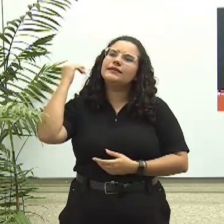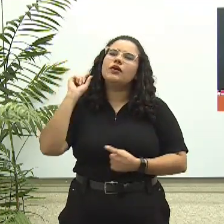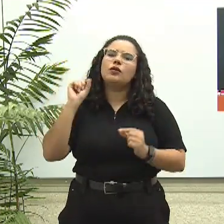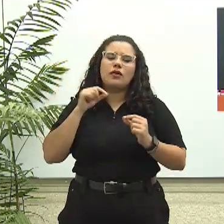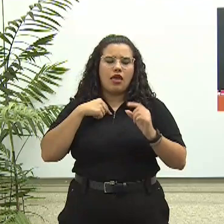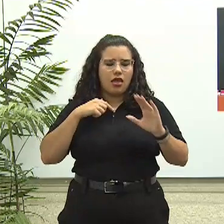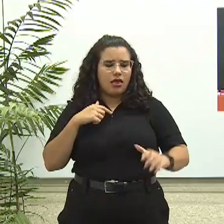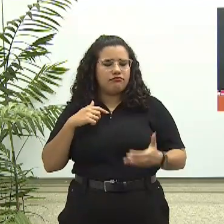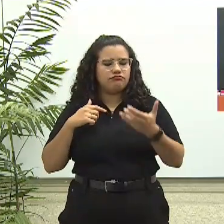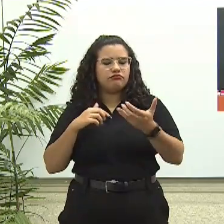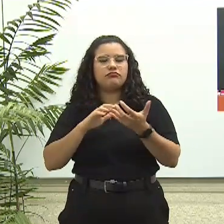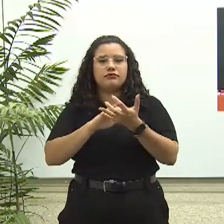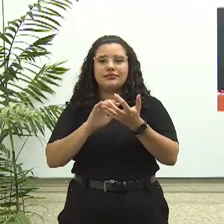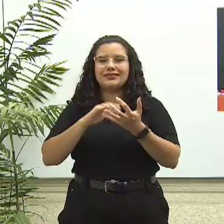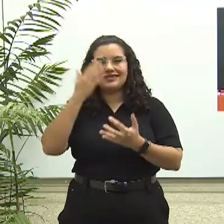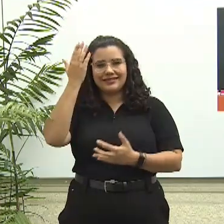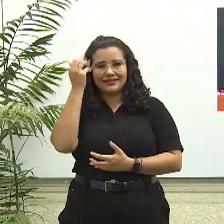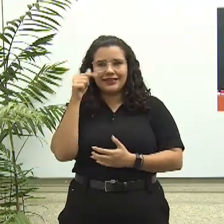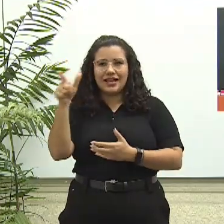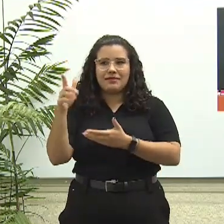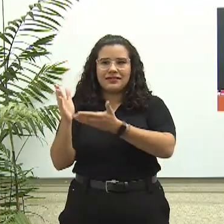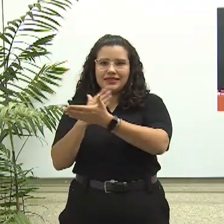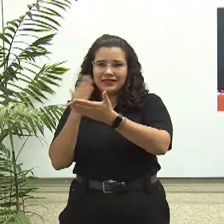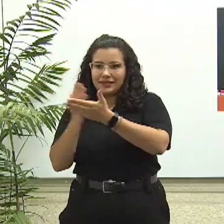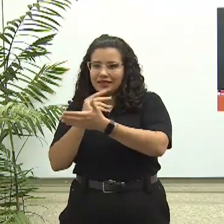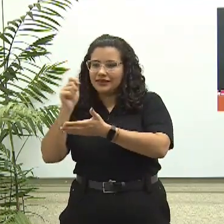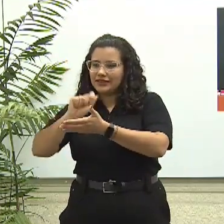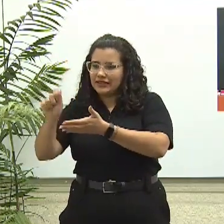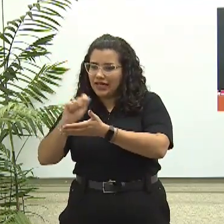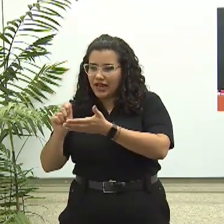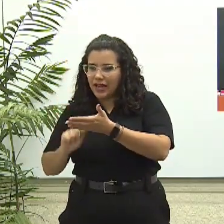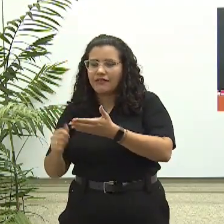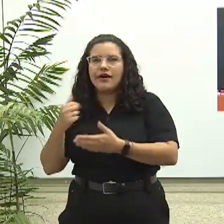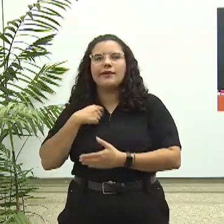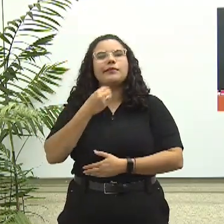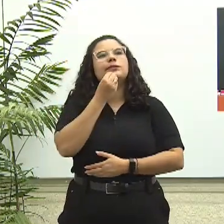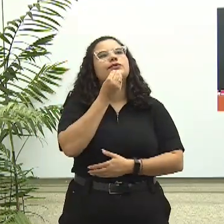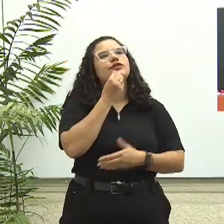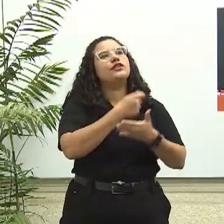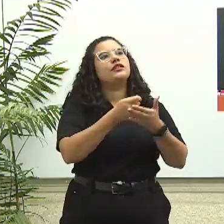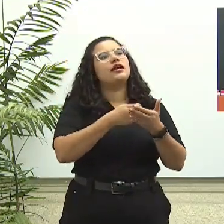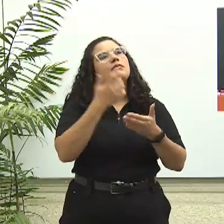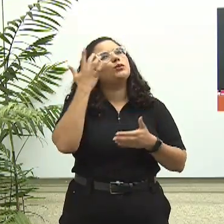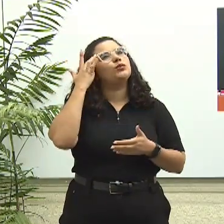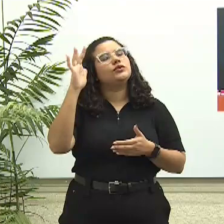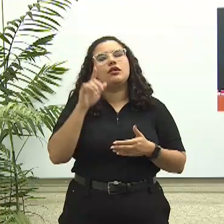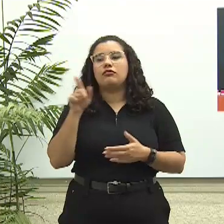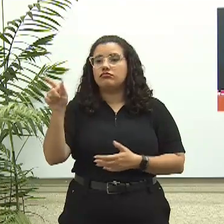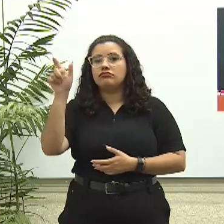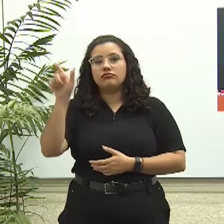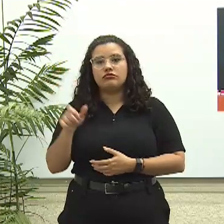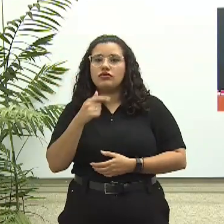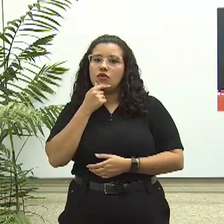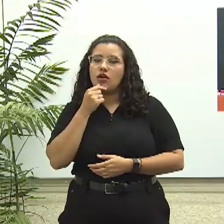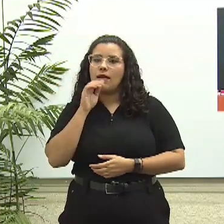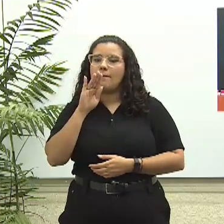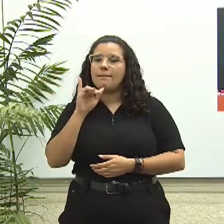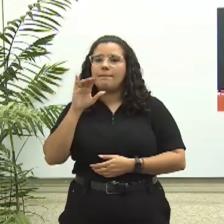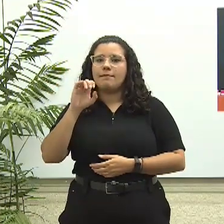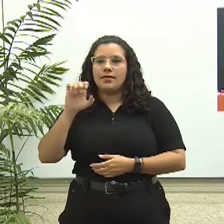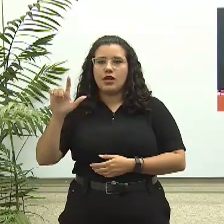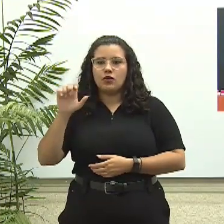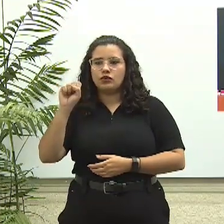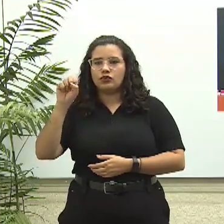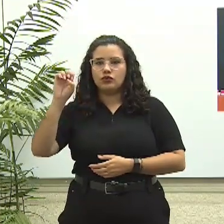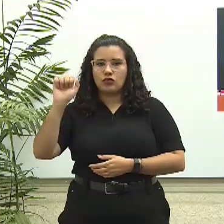na mão aí um autor Sabe aqueles autores que escrevem algo que você gostaria de escrever e não sabia traduzir um dia eu li um autor chamado buun shuan até a